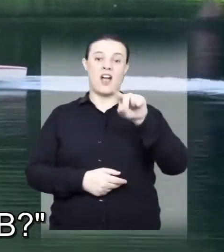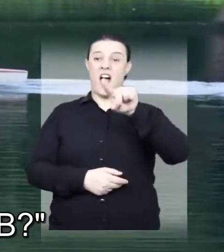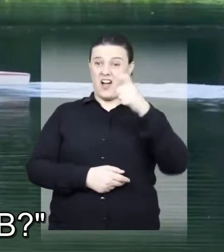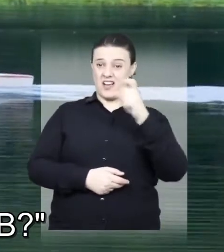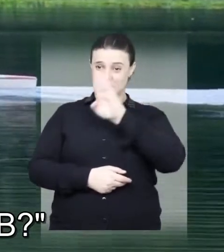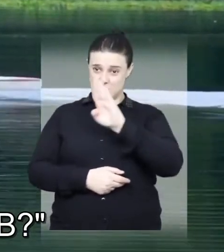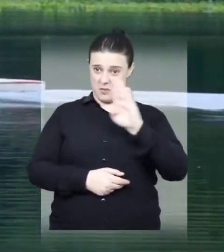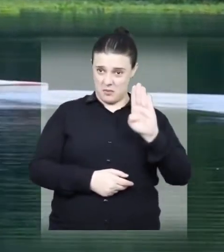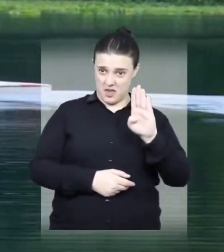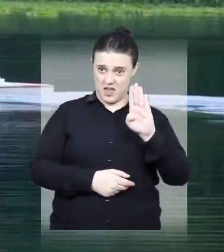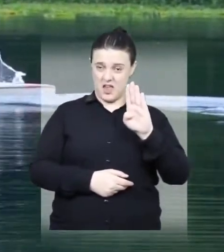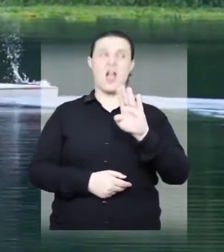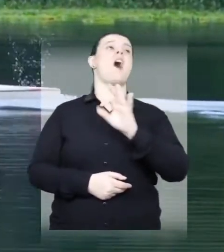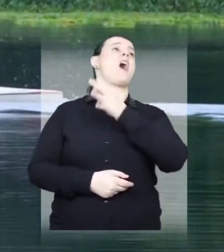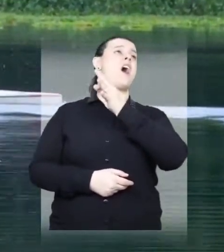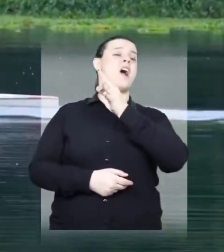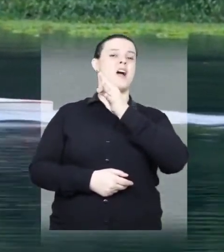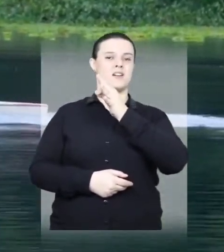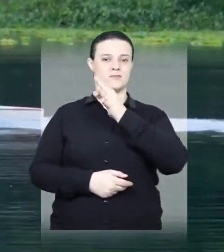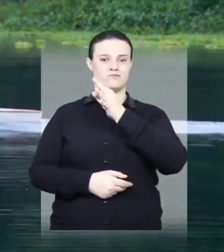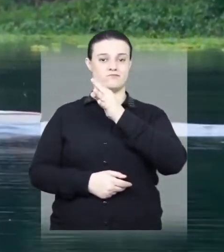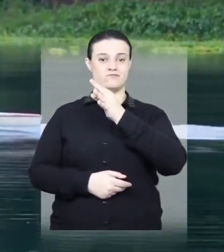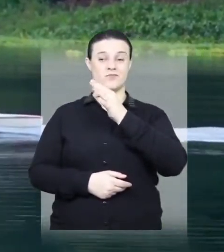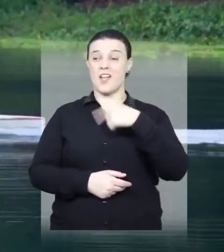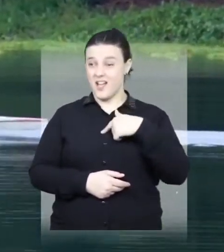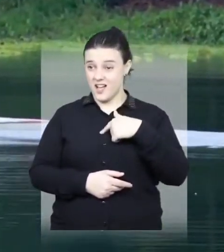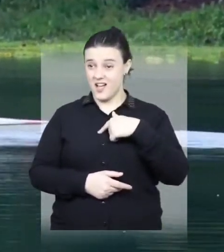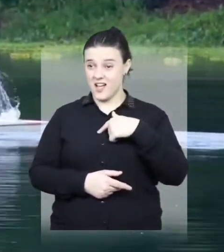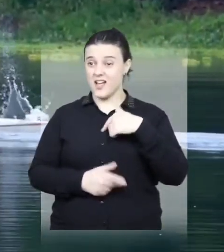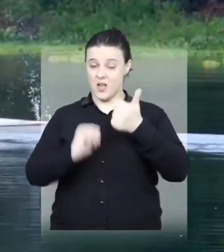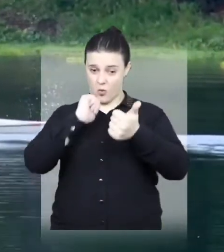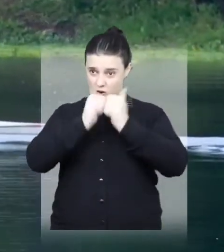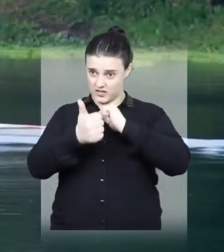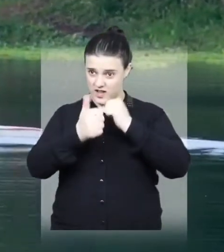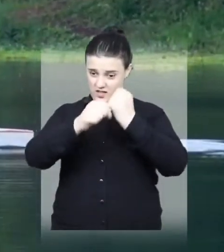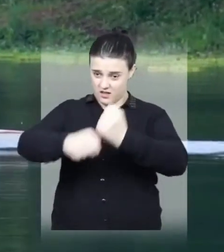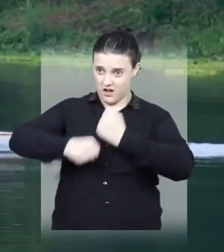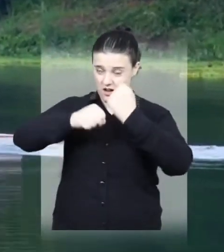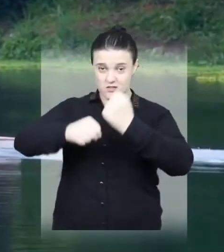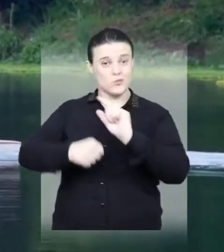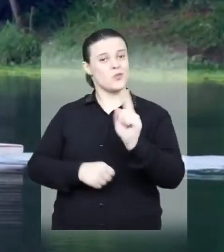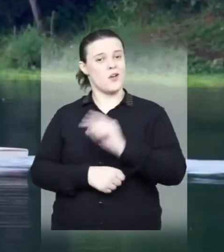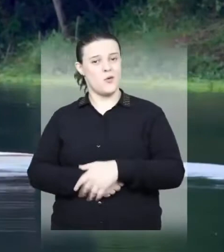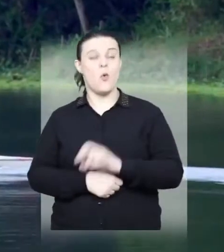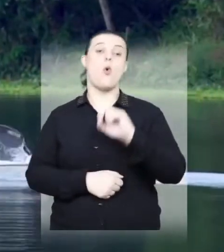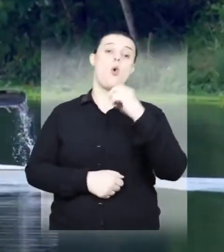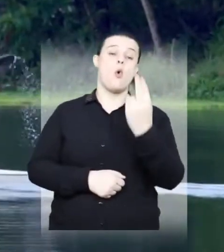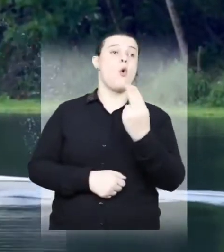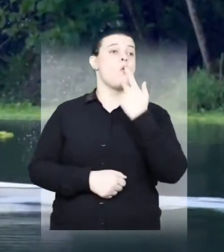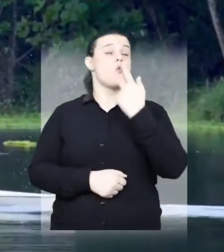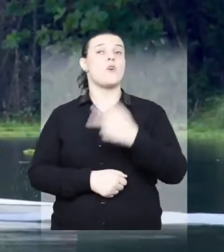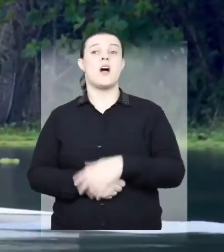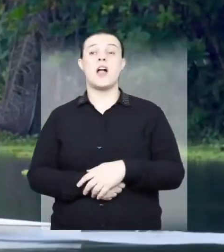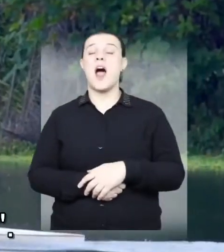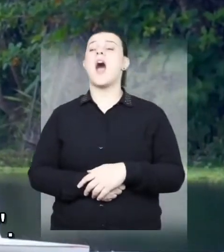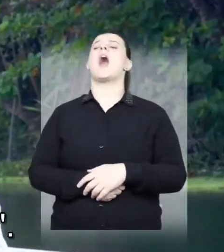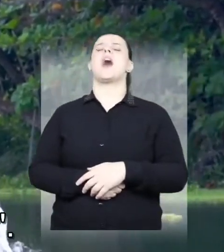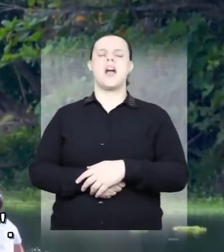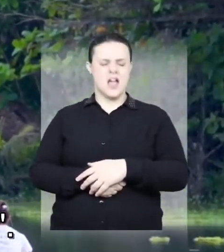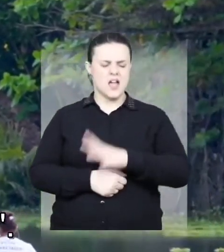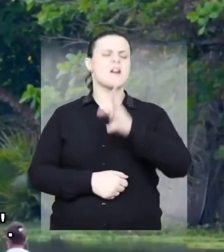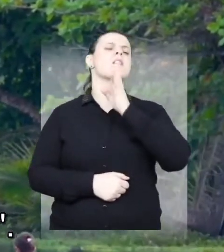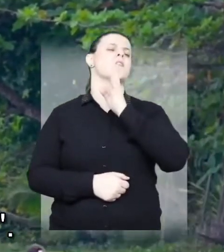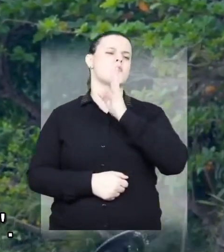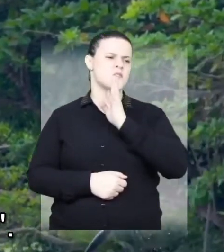o ex-BBB? Não fala o atleta de canoagem, né? Ou então fala Ou então assim,